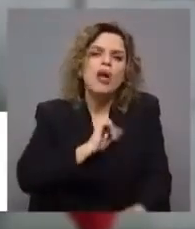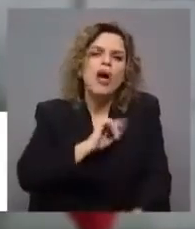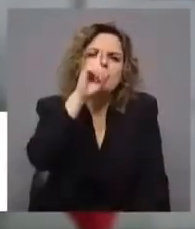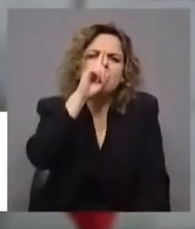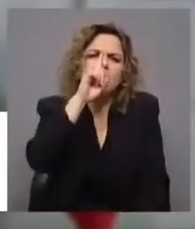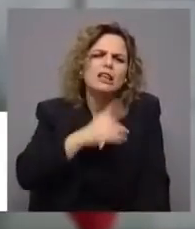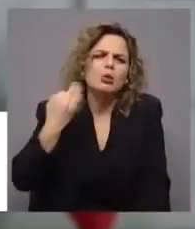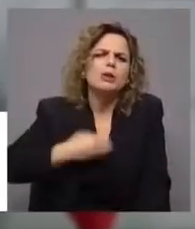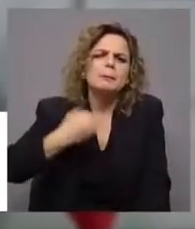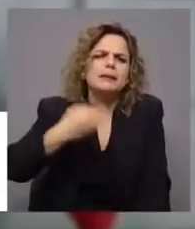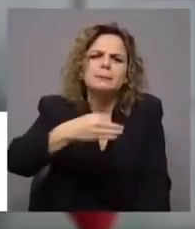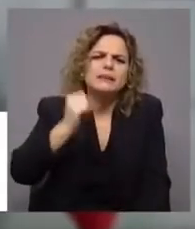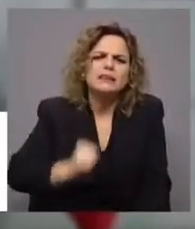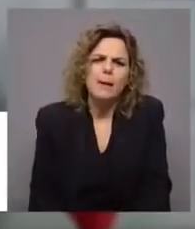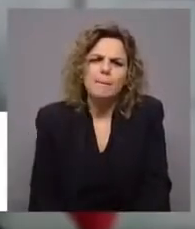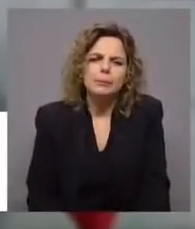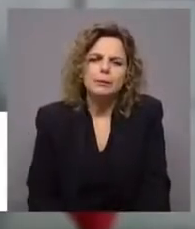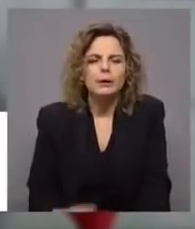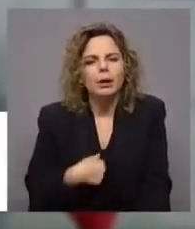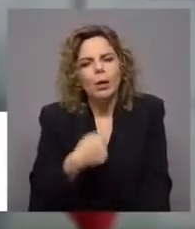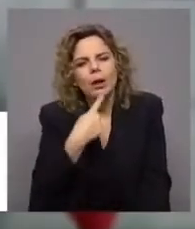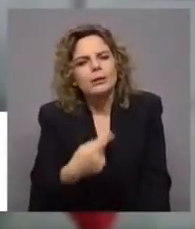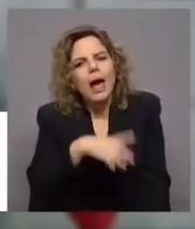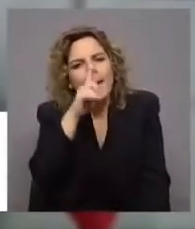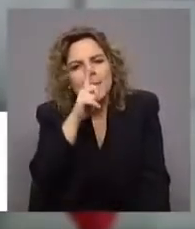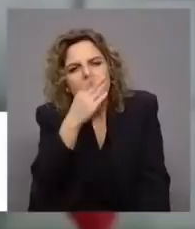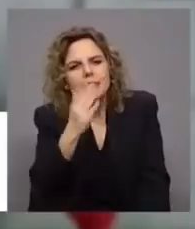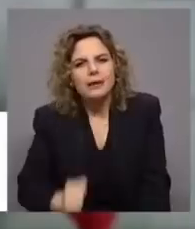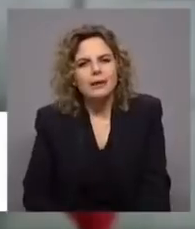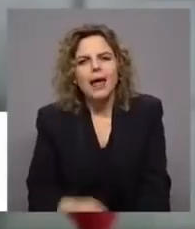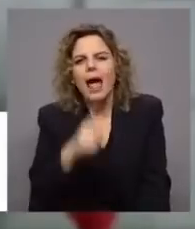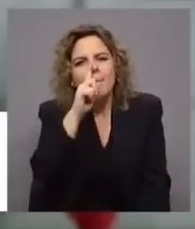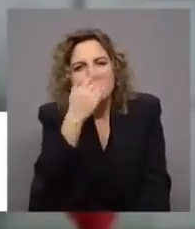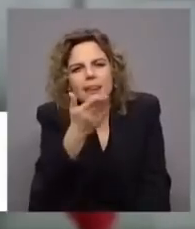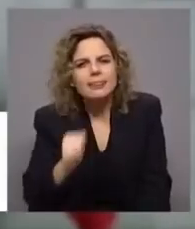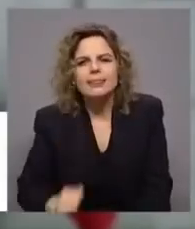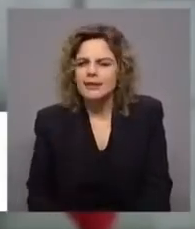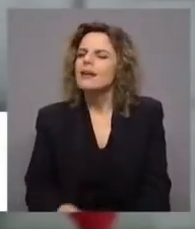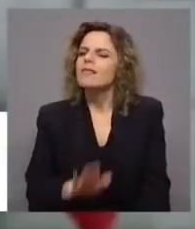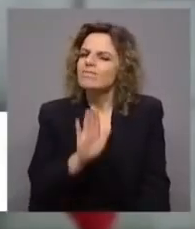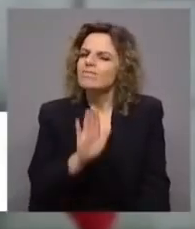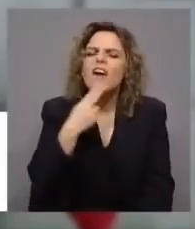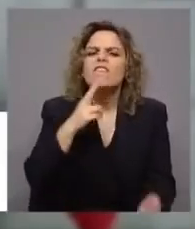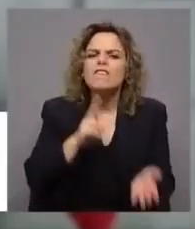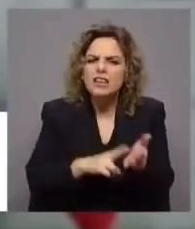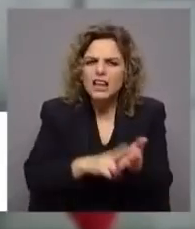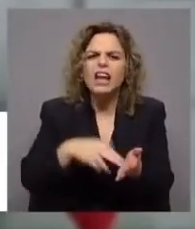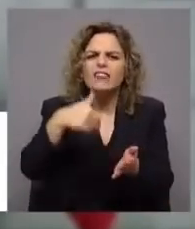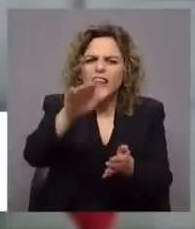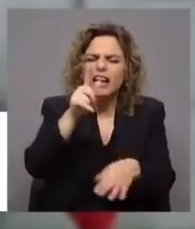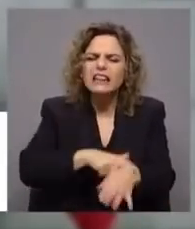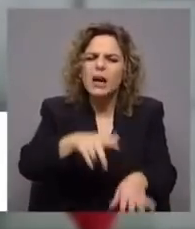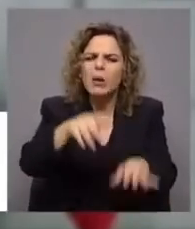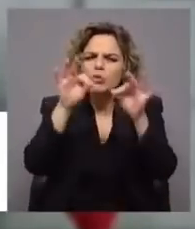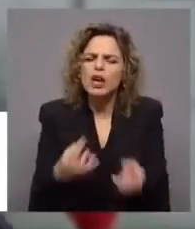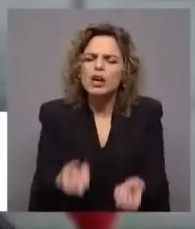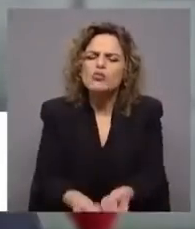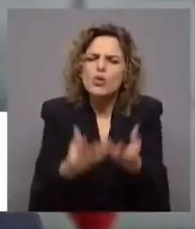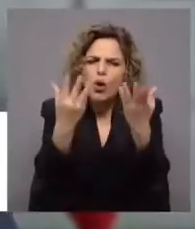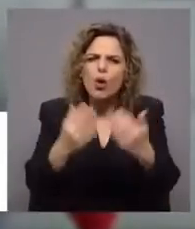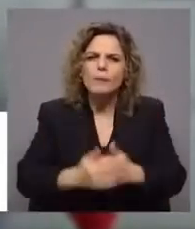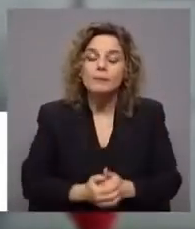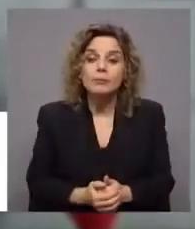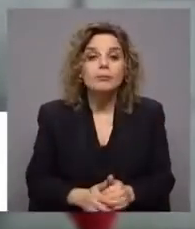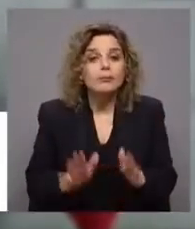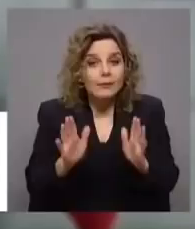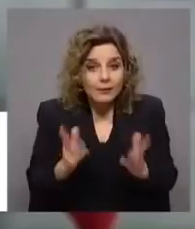inteiro. Eu dizia para ele que era mentira e que a verdade iria aparecer num certo tempo. O que nós